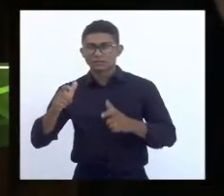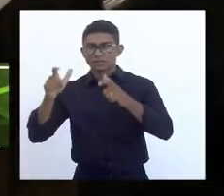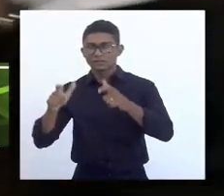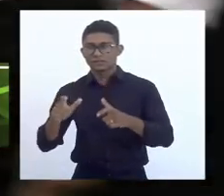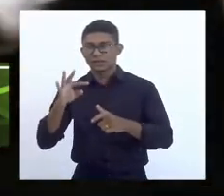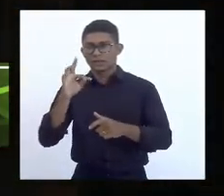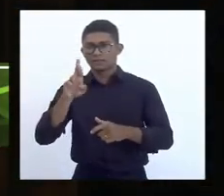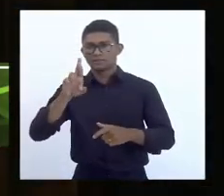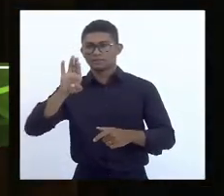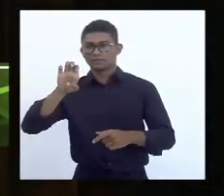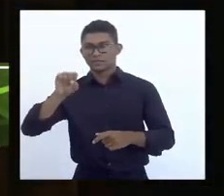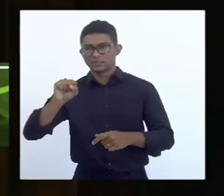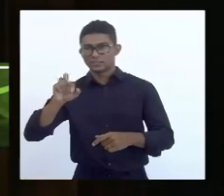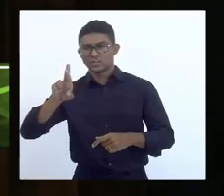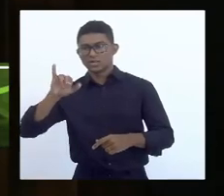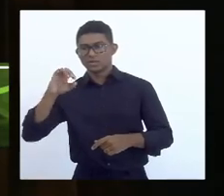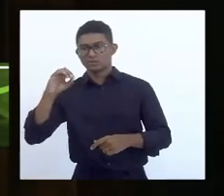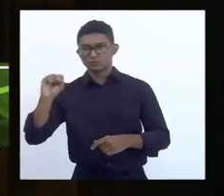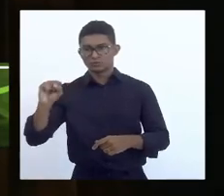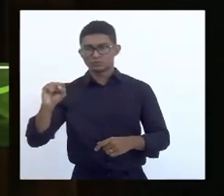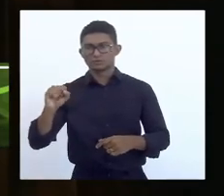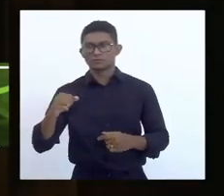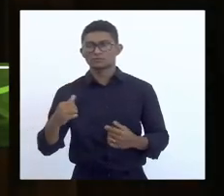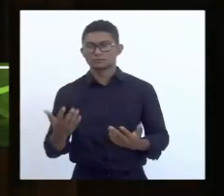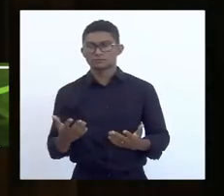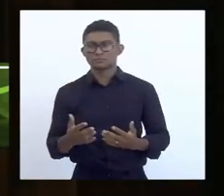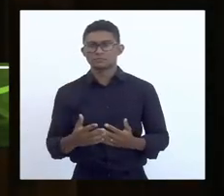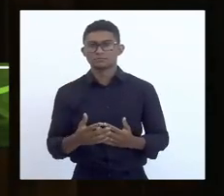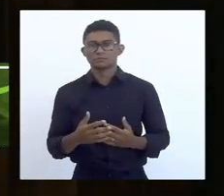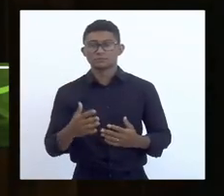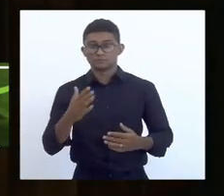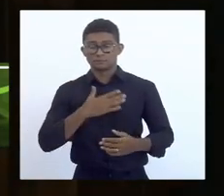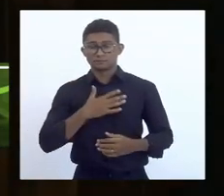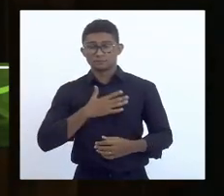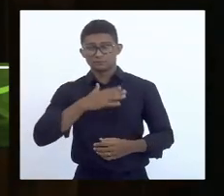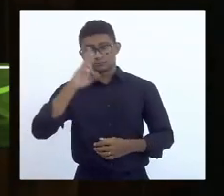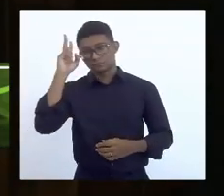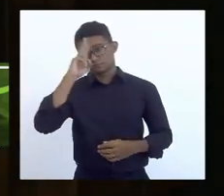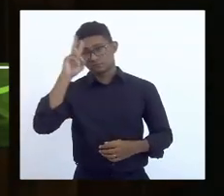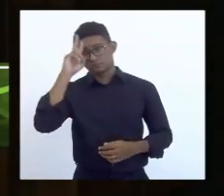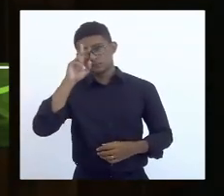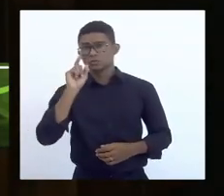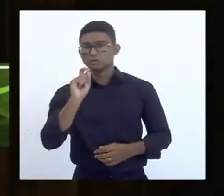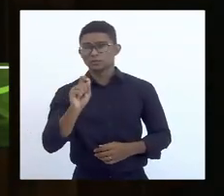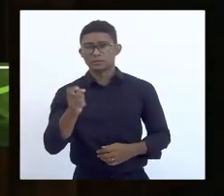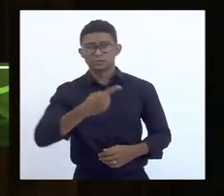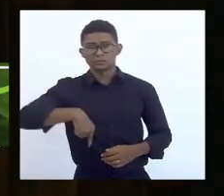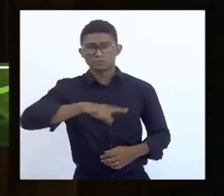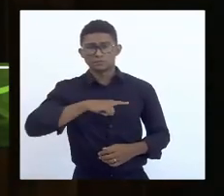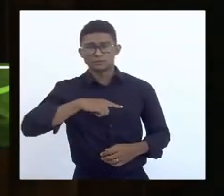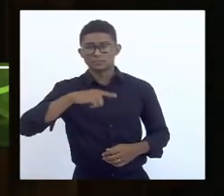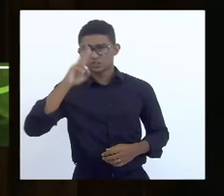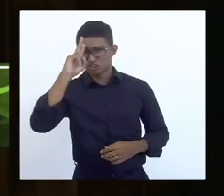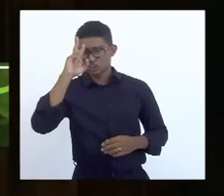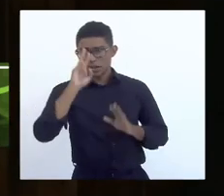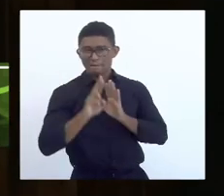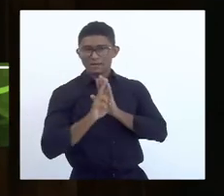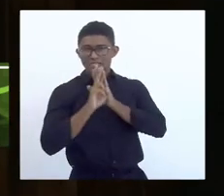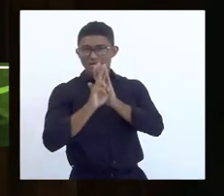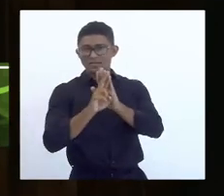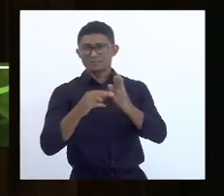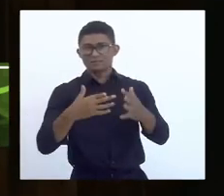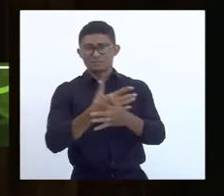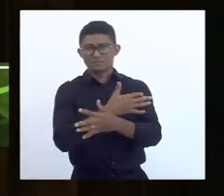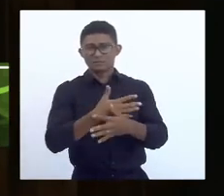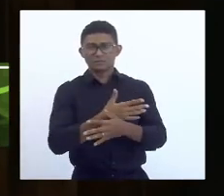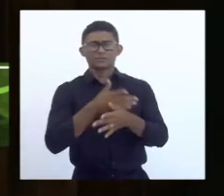do estado, e hoje a minha história se mistura um pouco com a história da nossa representatividade de gênero da nossa cidade. Há mais